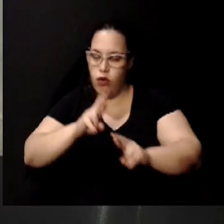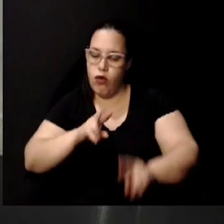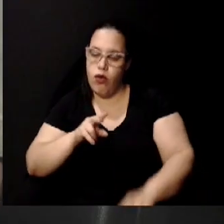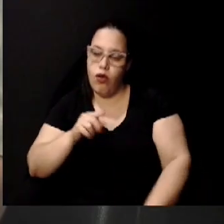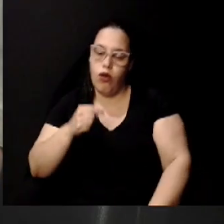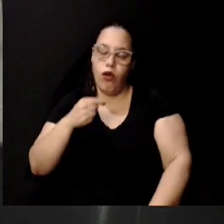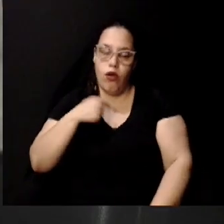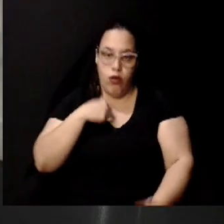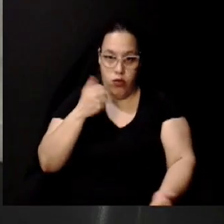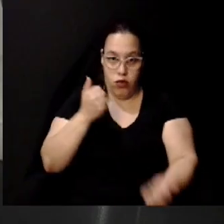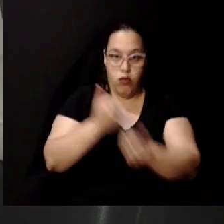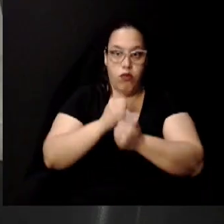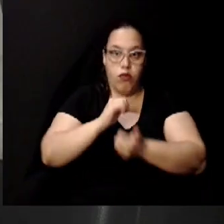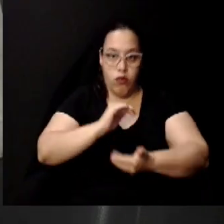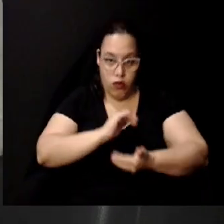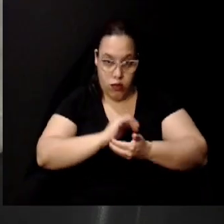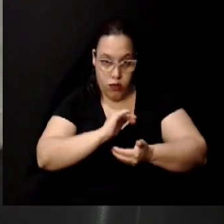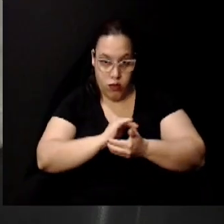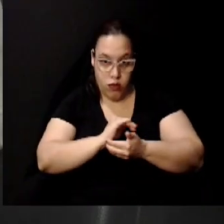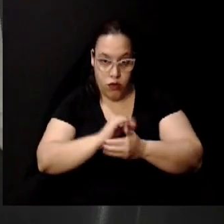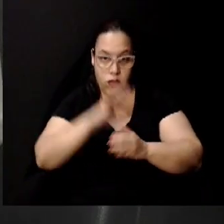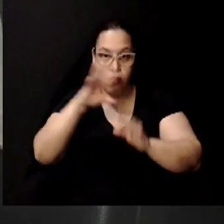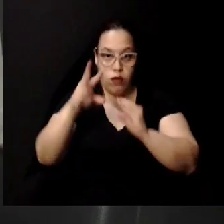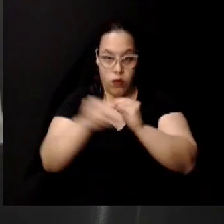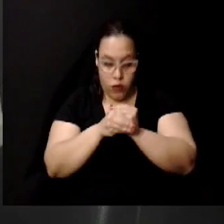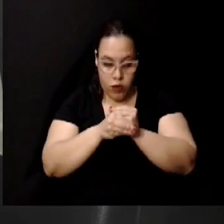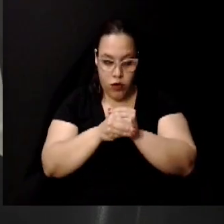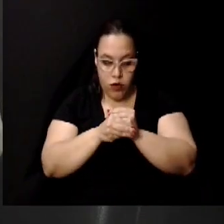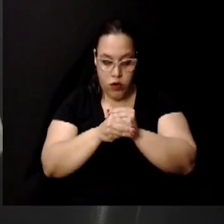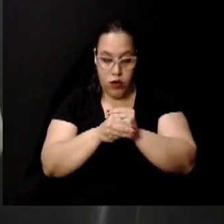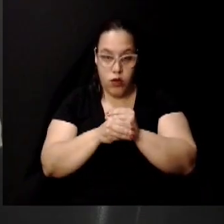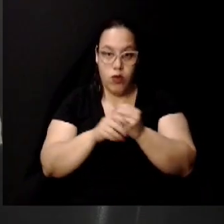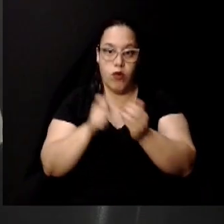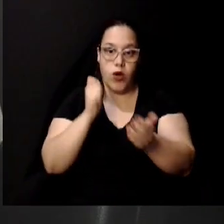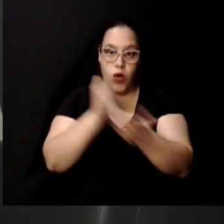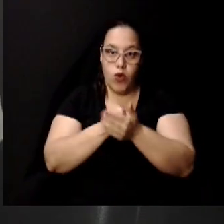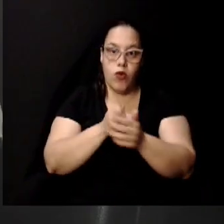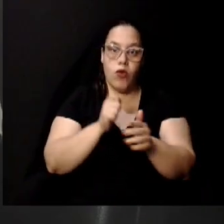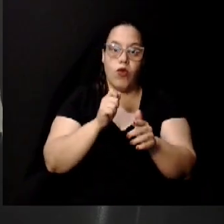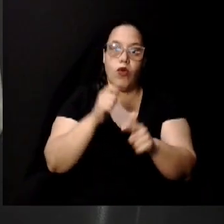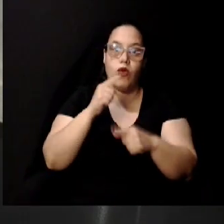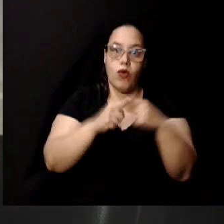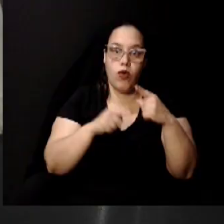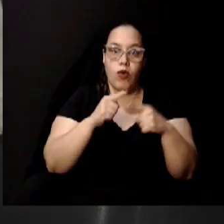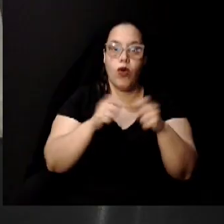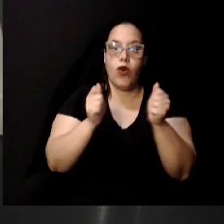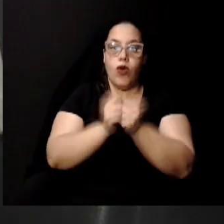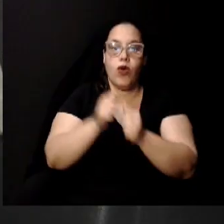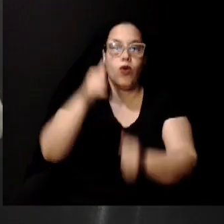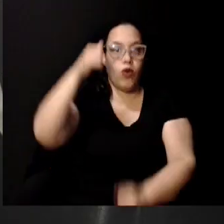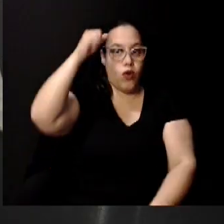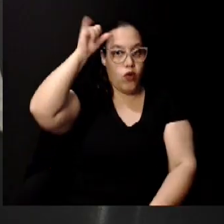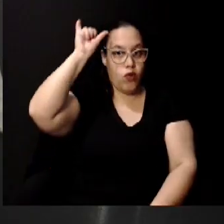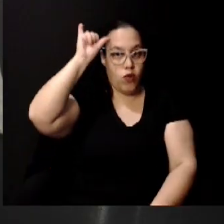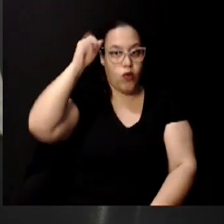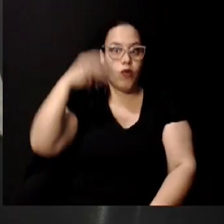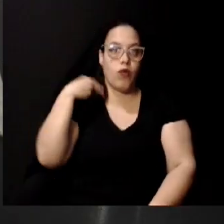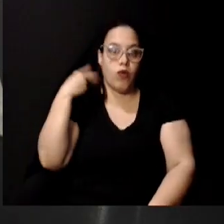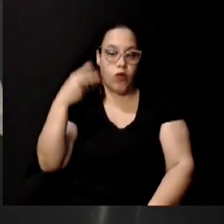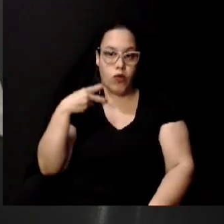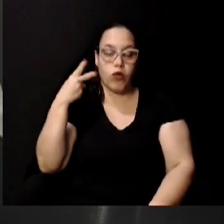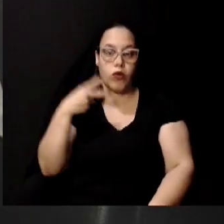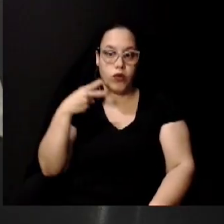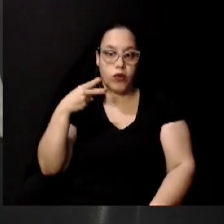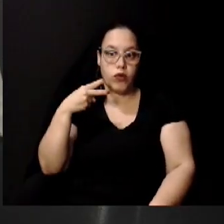Defesa Civil, atribuí emenda parlamentar para compra de equipamento. Eu, o vereador Paulo Búfalo, na época, nós atribuímos